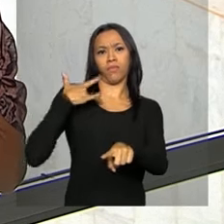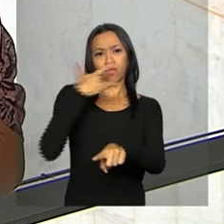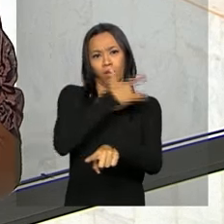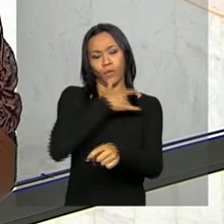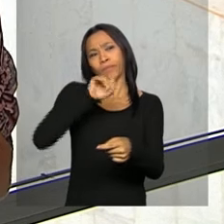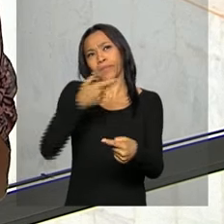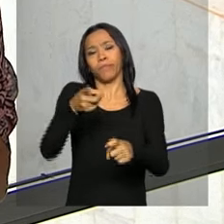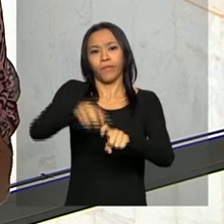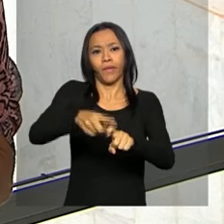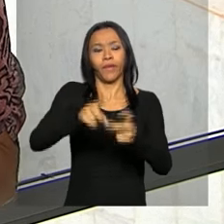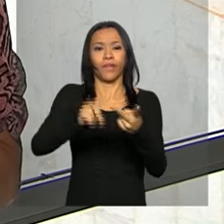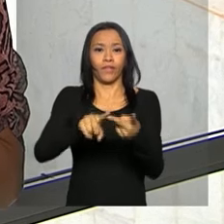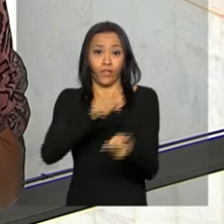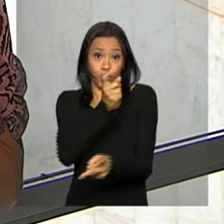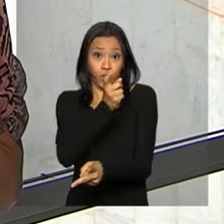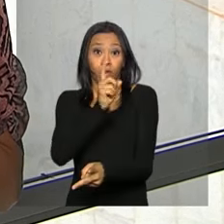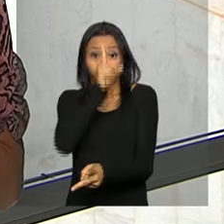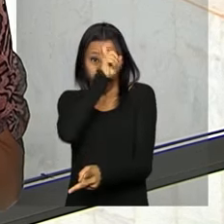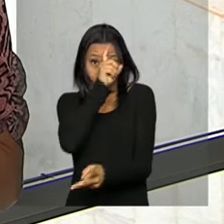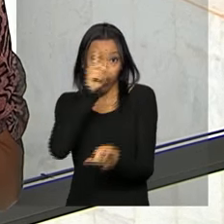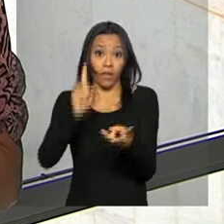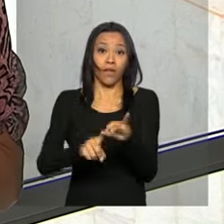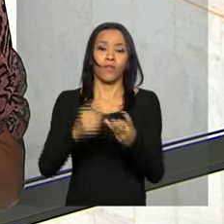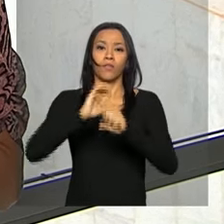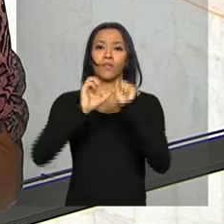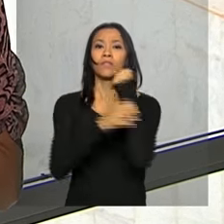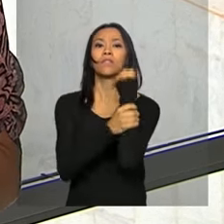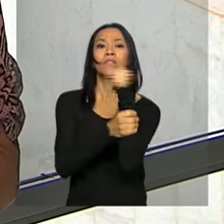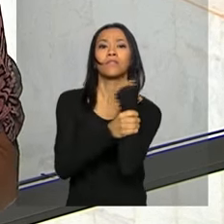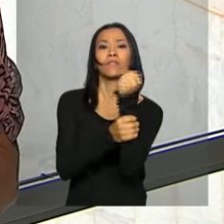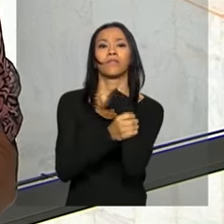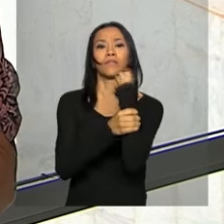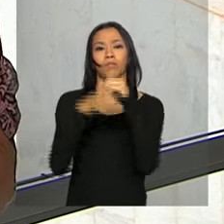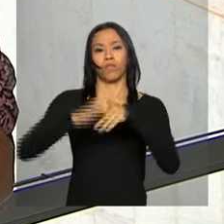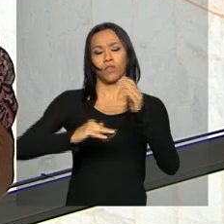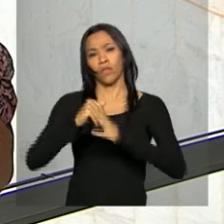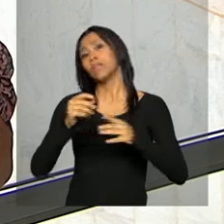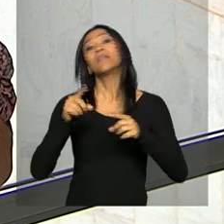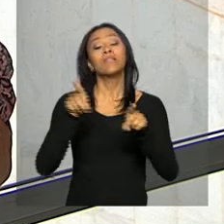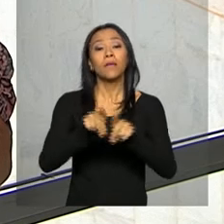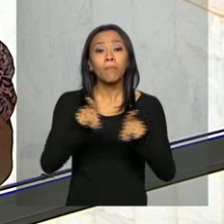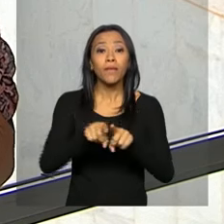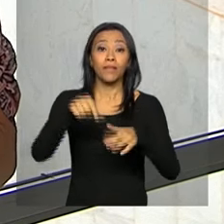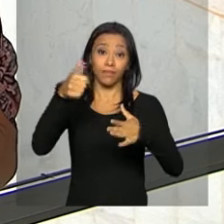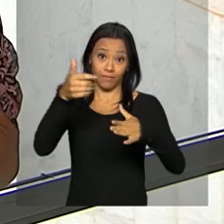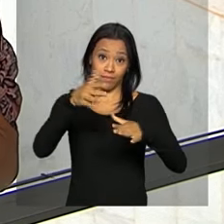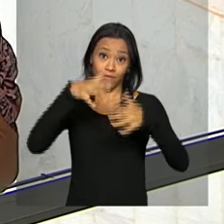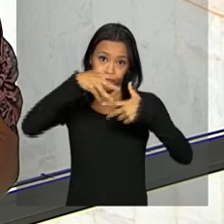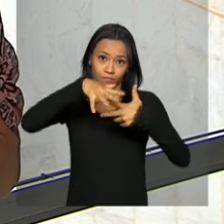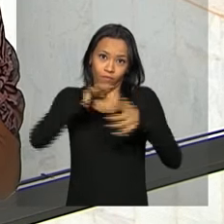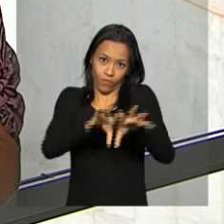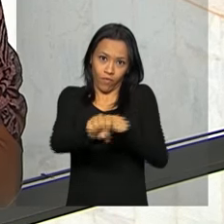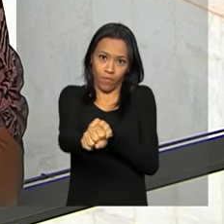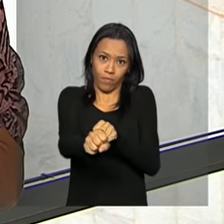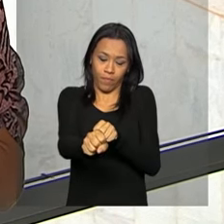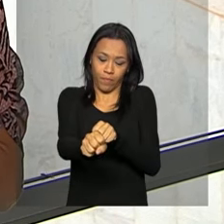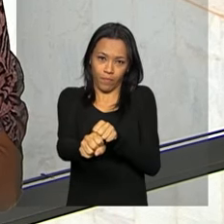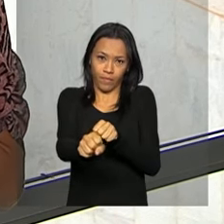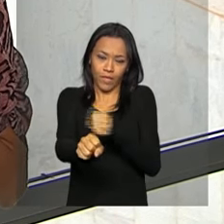São médicos, enfermeiros, fisioterapeutas e profissionais de nível superior da atenção básica.